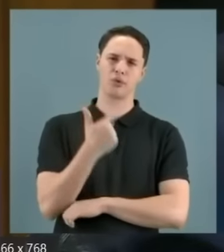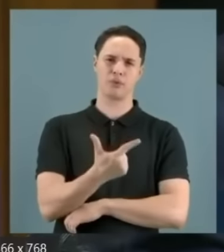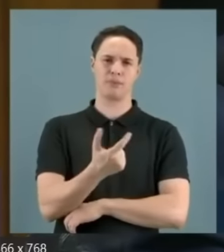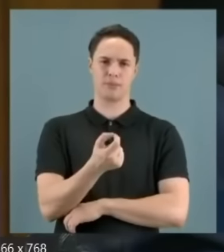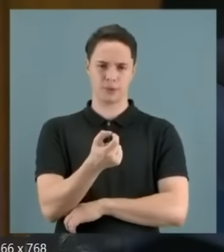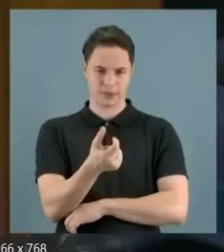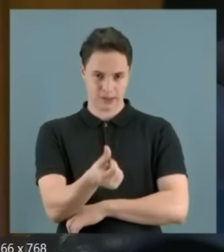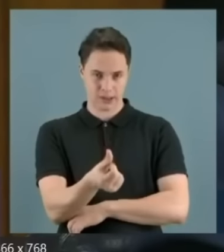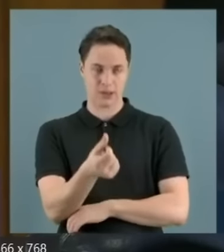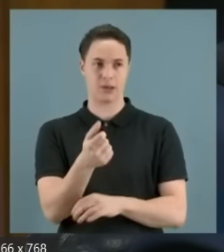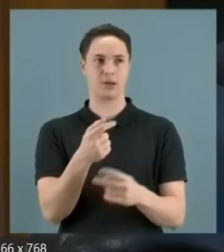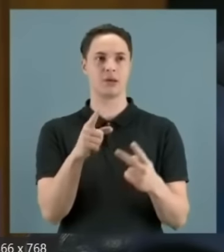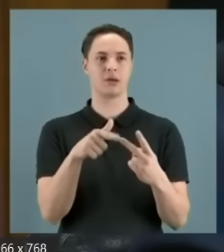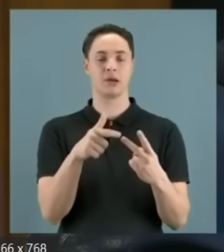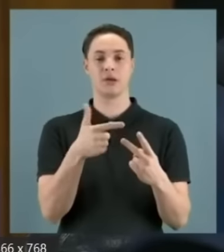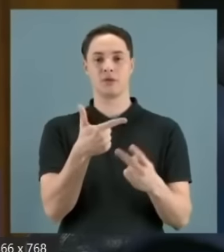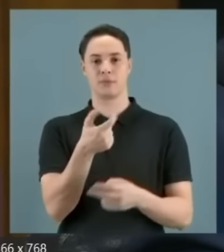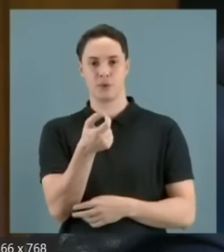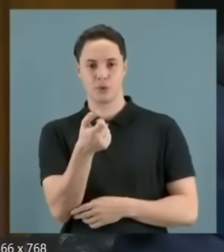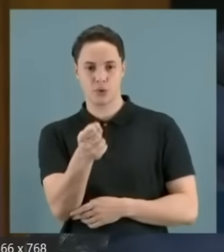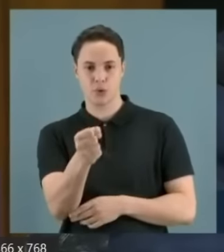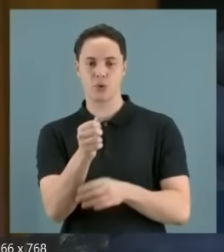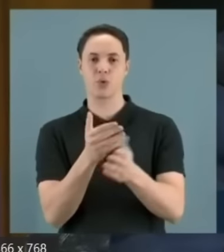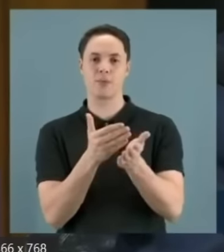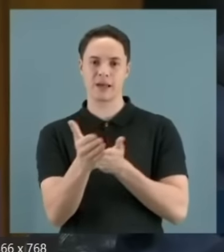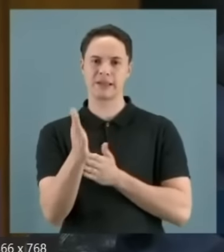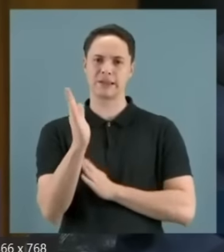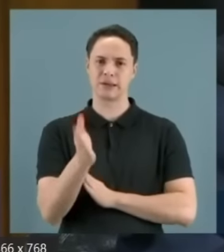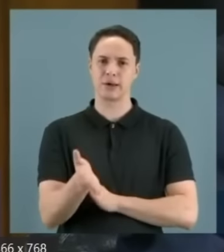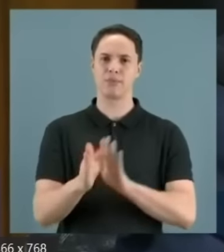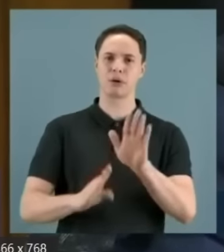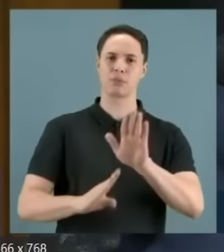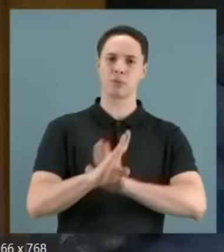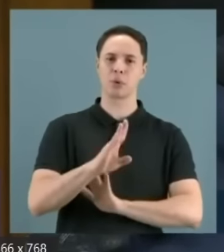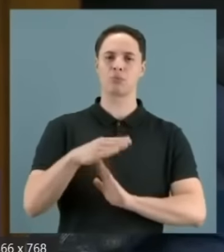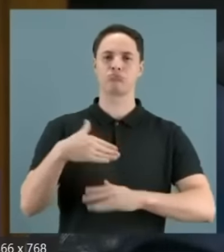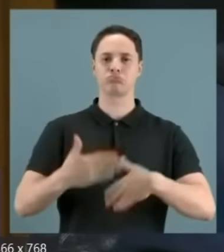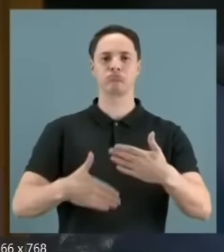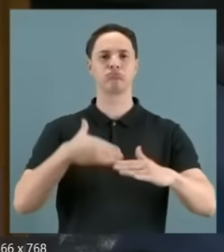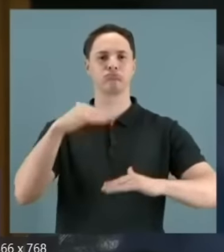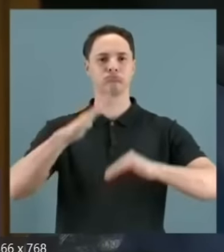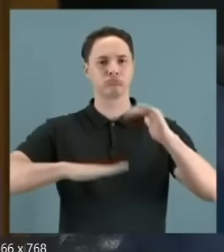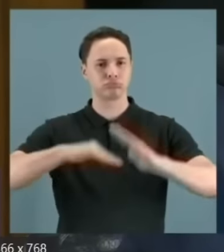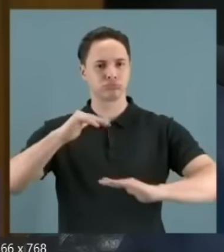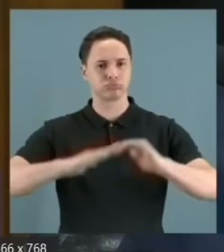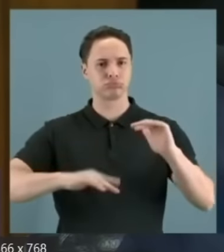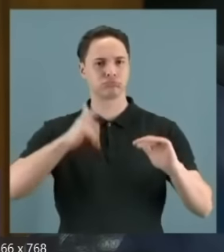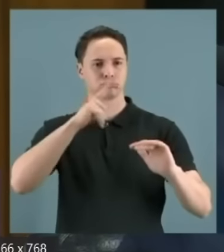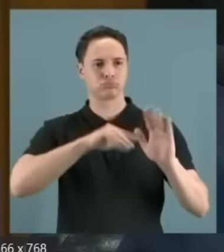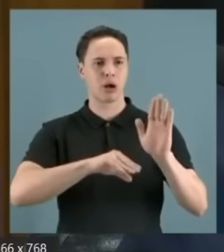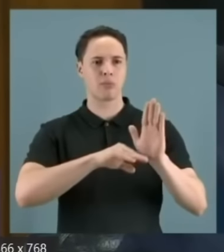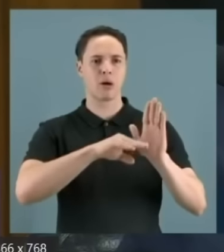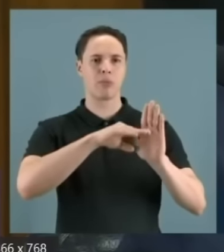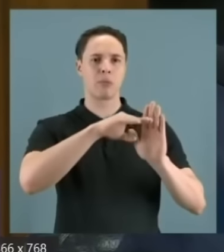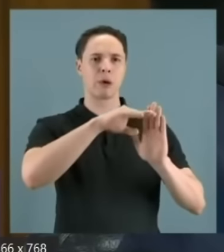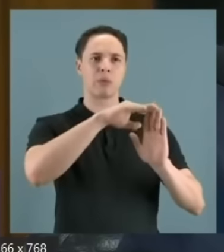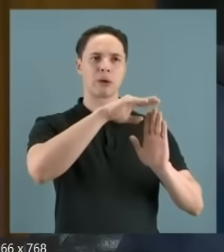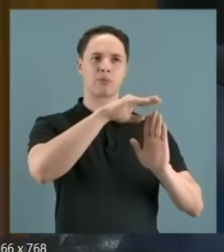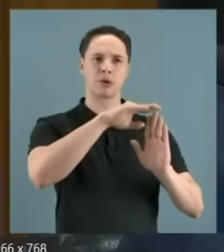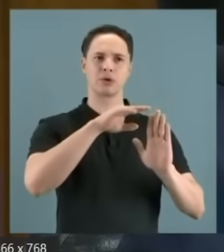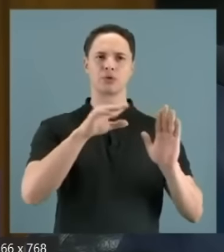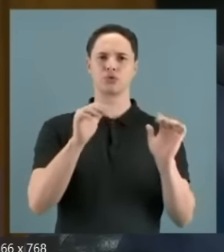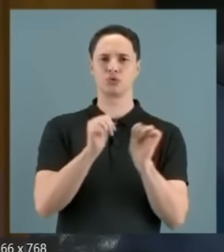em 2008 começa a sua ascensão profissional, é nomeado para um cargo, me parece pela